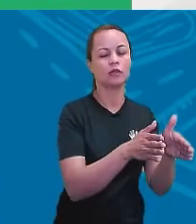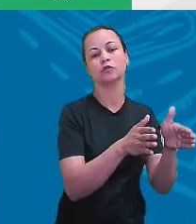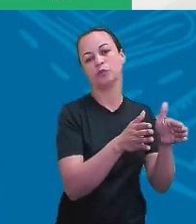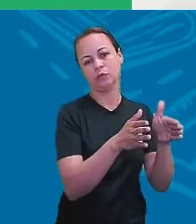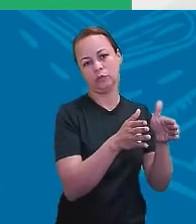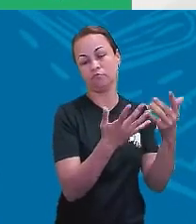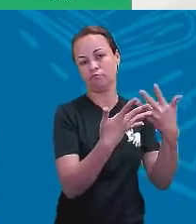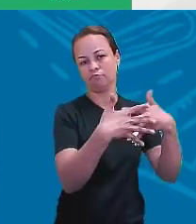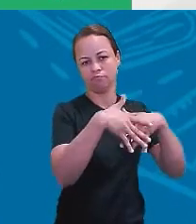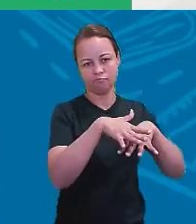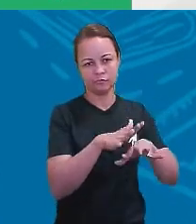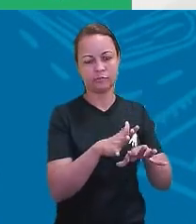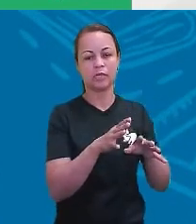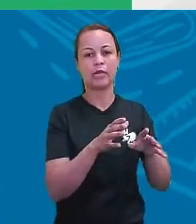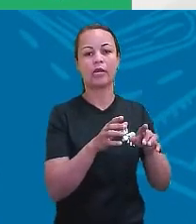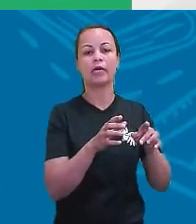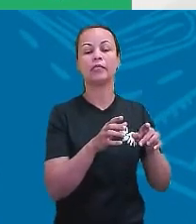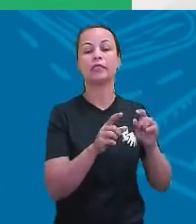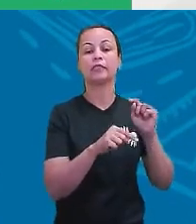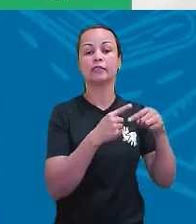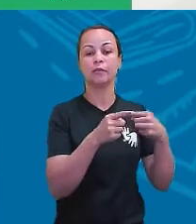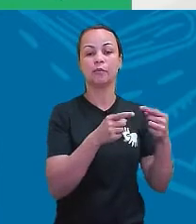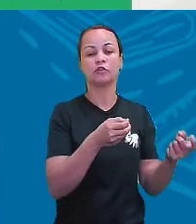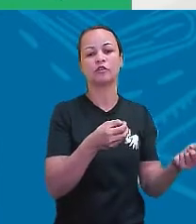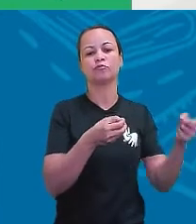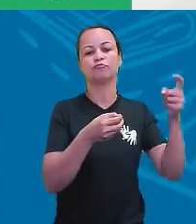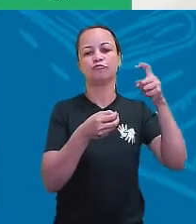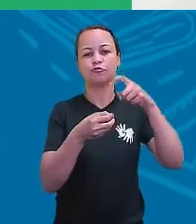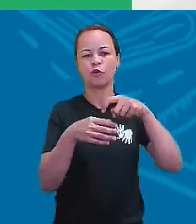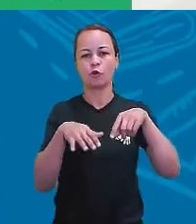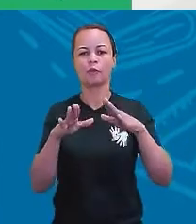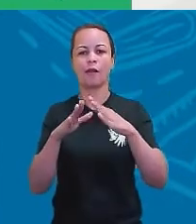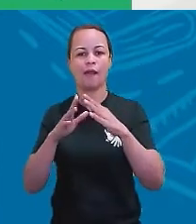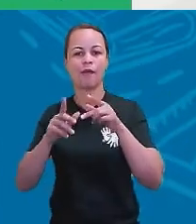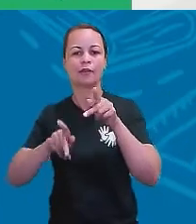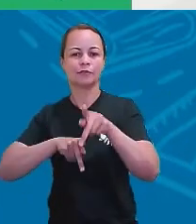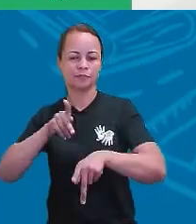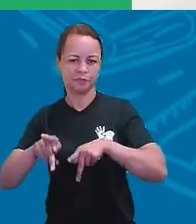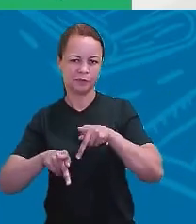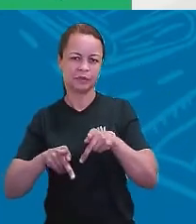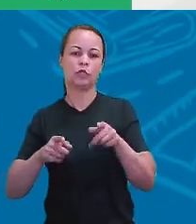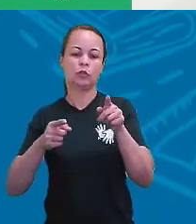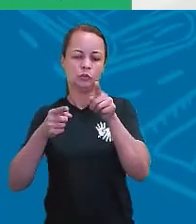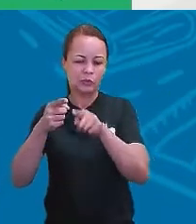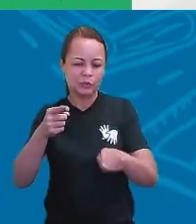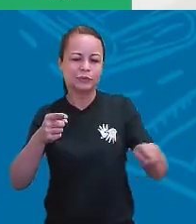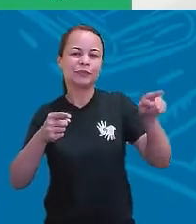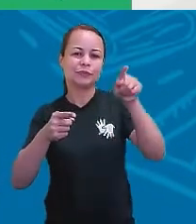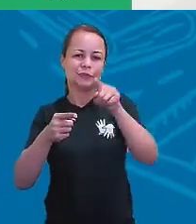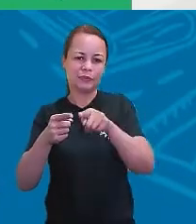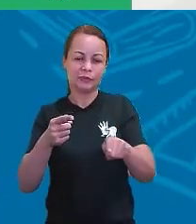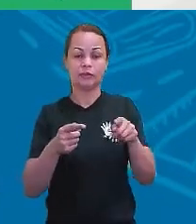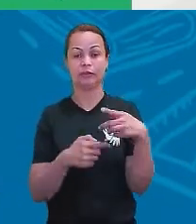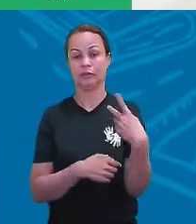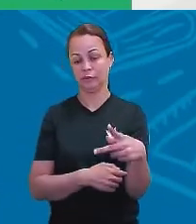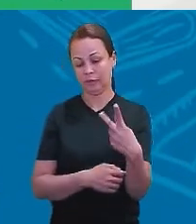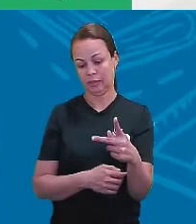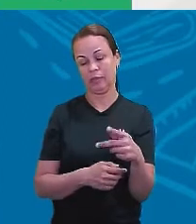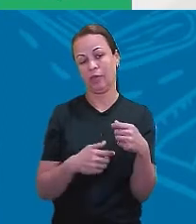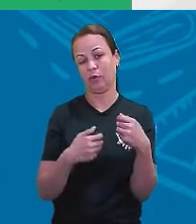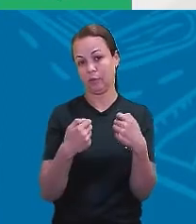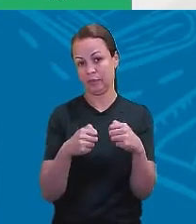curso natural e depois vai ser novamente reutilizada pela população, iniciando um novo ciclo. Isso daí, gente, é o que